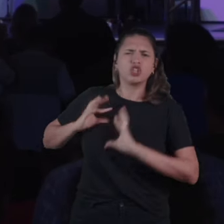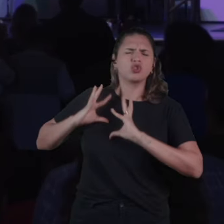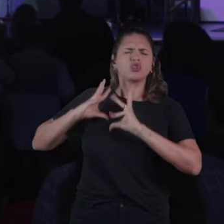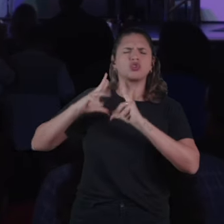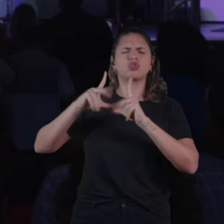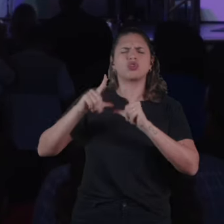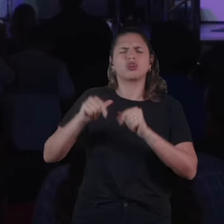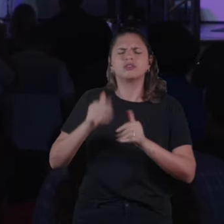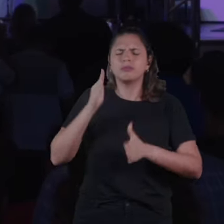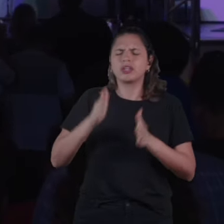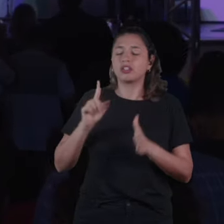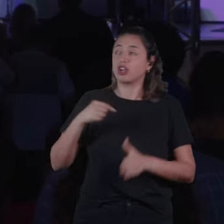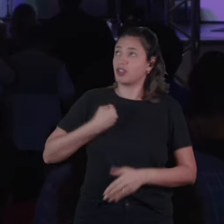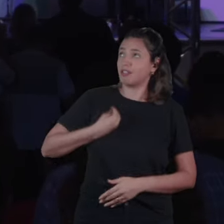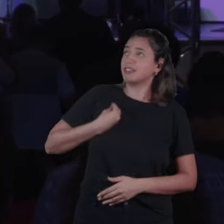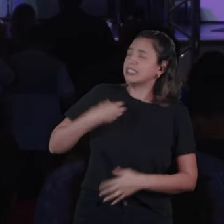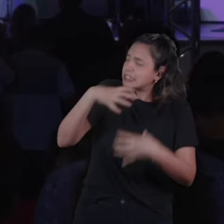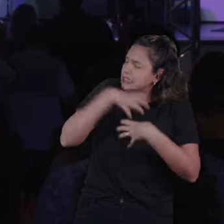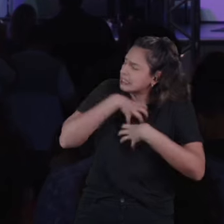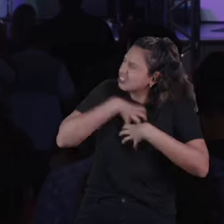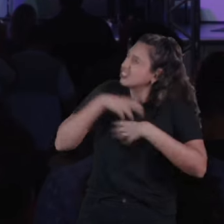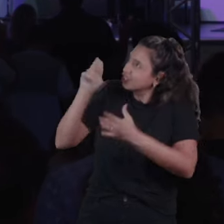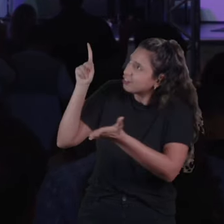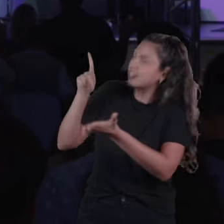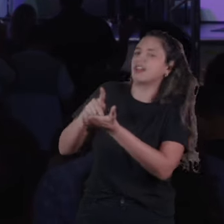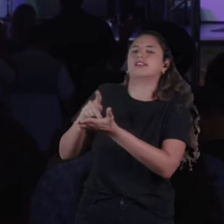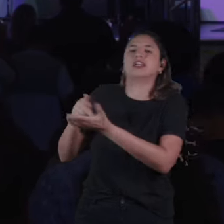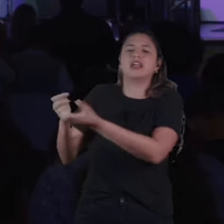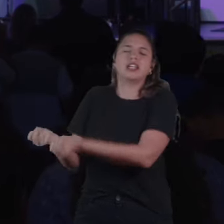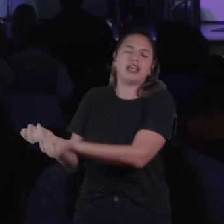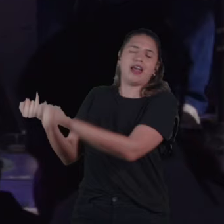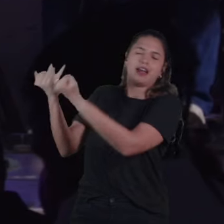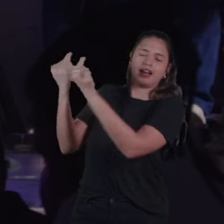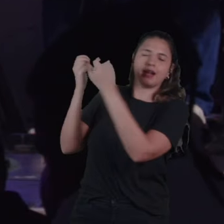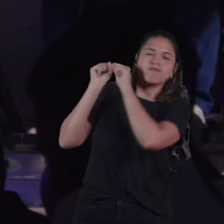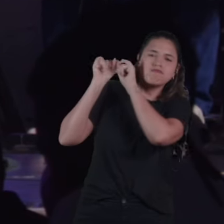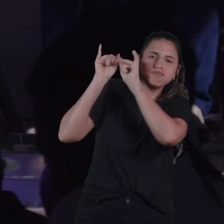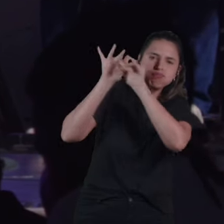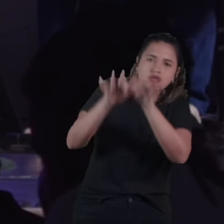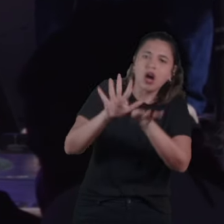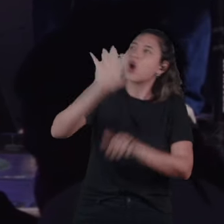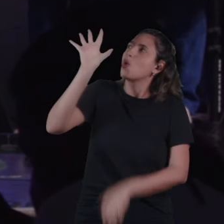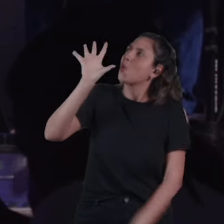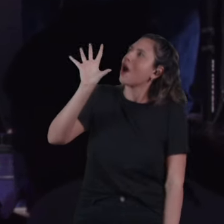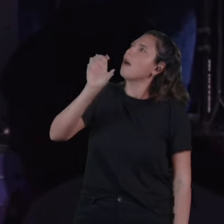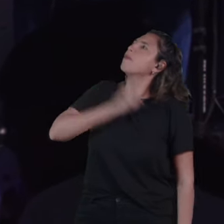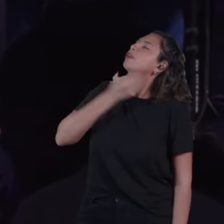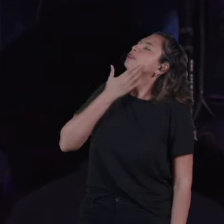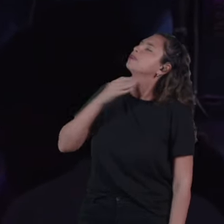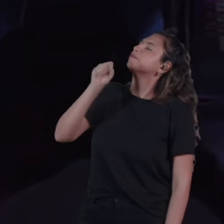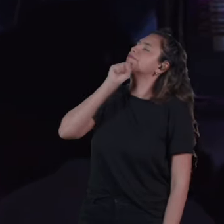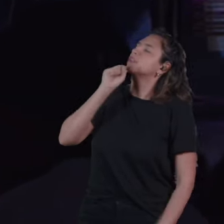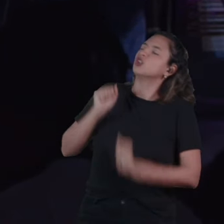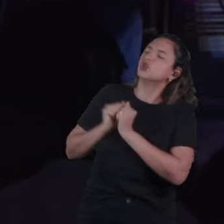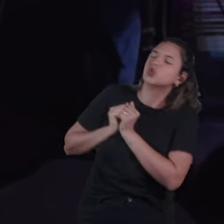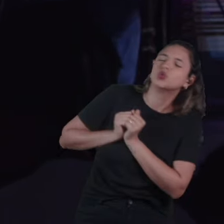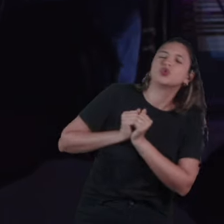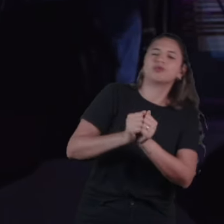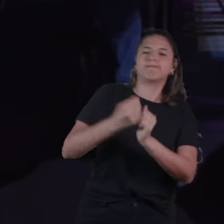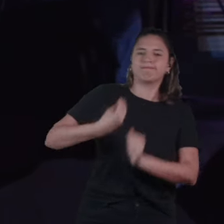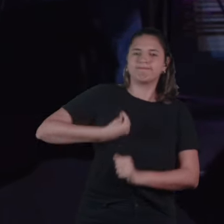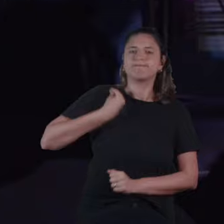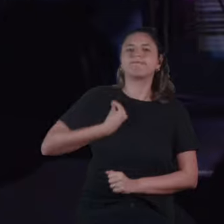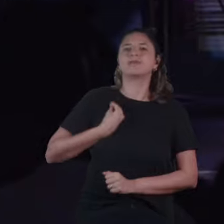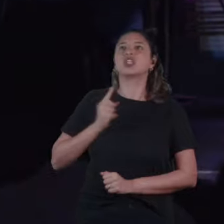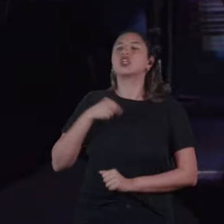nossa vida, que a graça do Senhor esteja sobre as nossas vidas, que o amor do Pai esteja sobre as nossas vidas e que nós